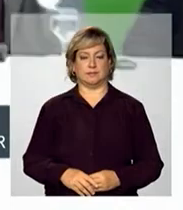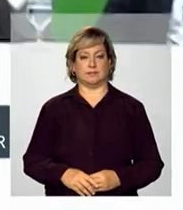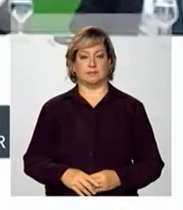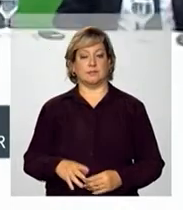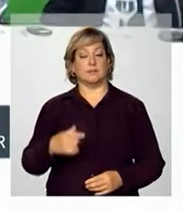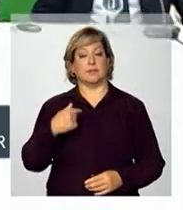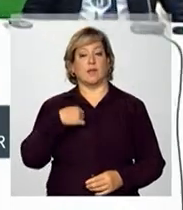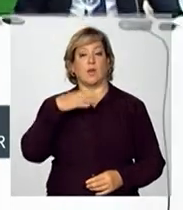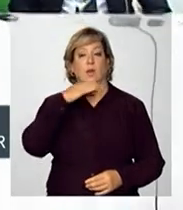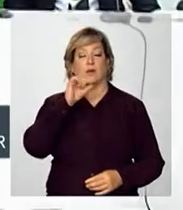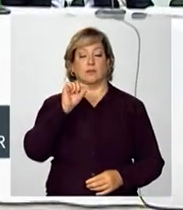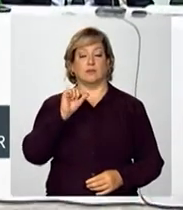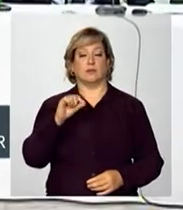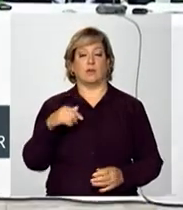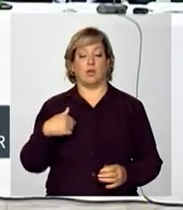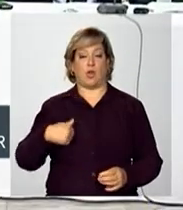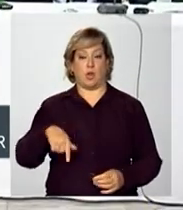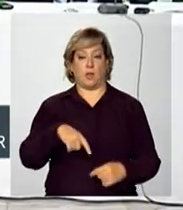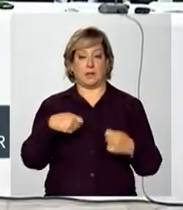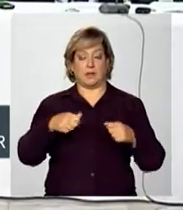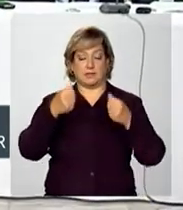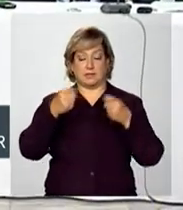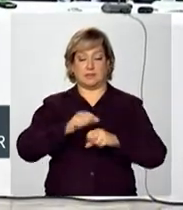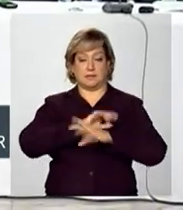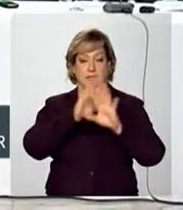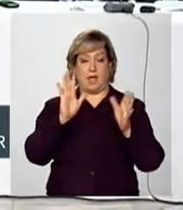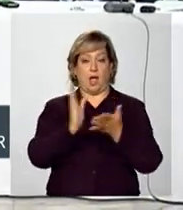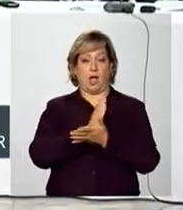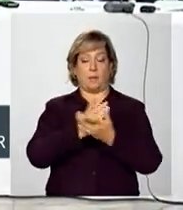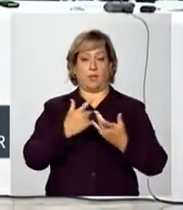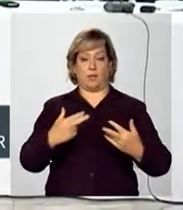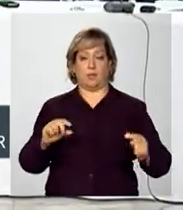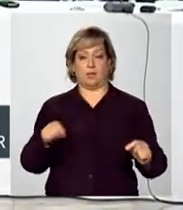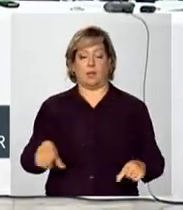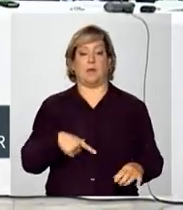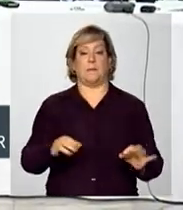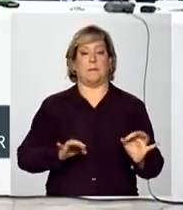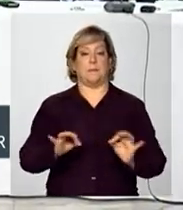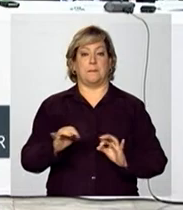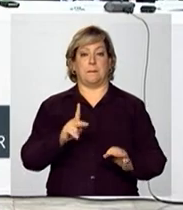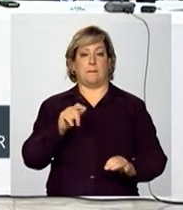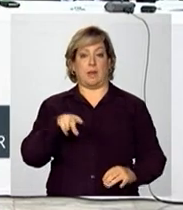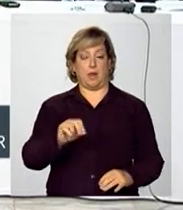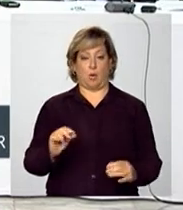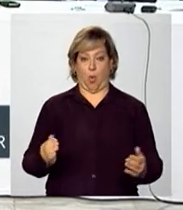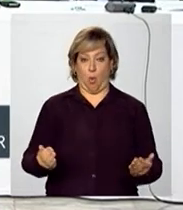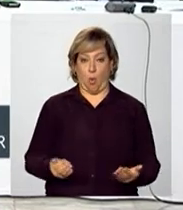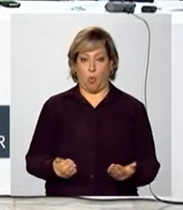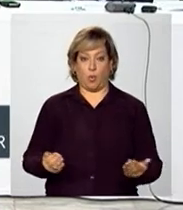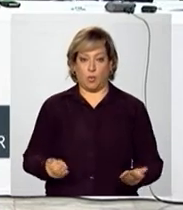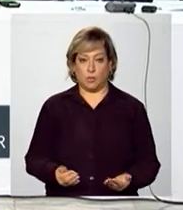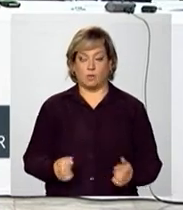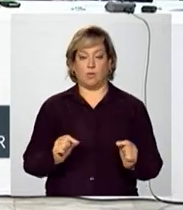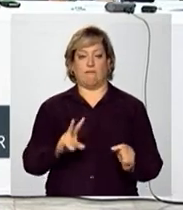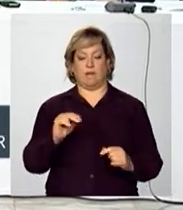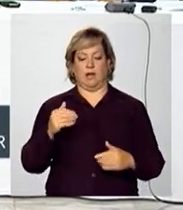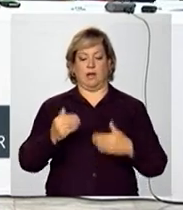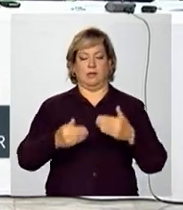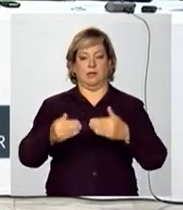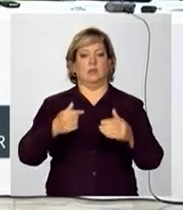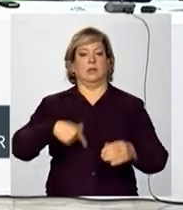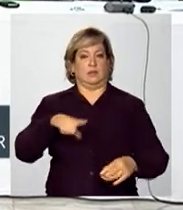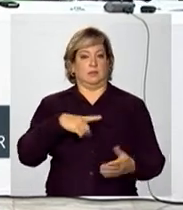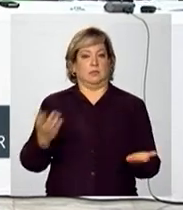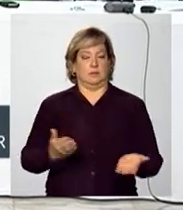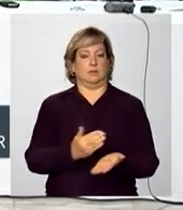a gente aclarar algumas questões que eu acho importante o plano hoje e no que vai se desenvolver hoje nós temos